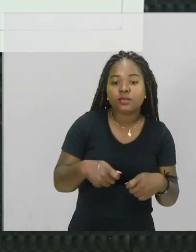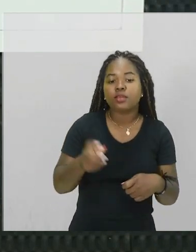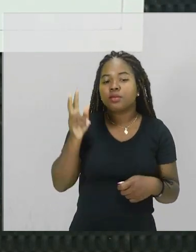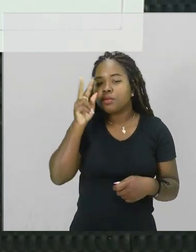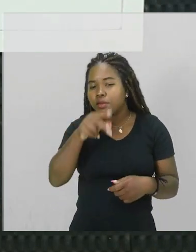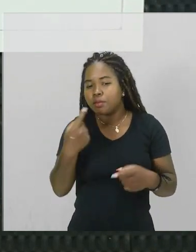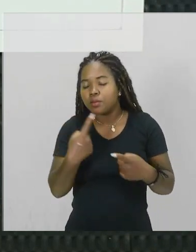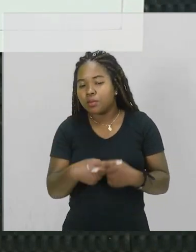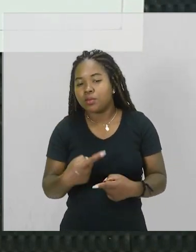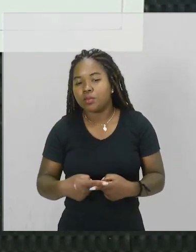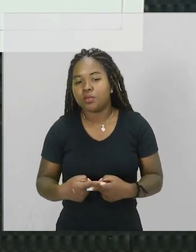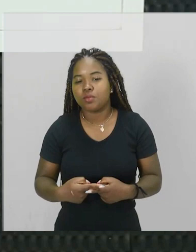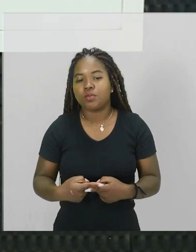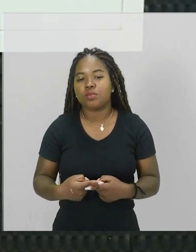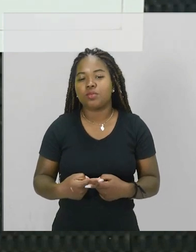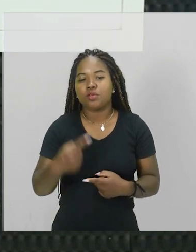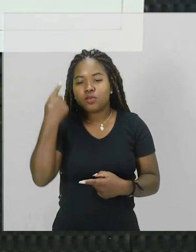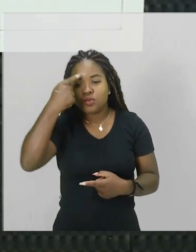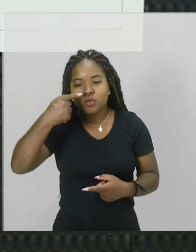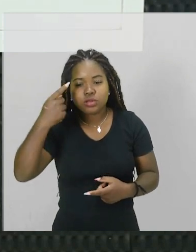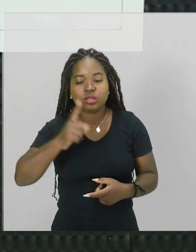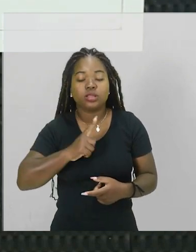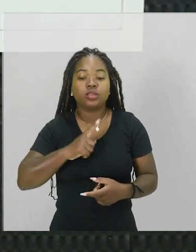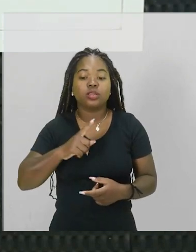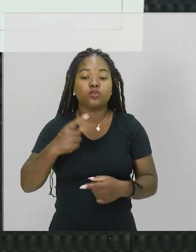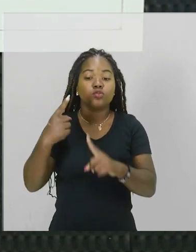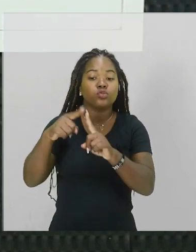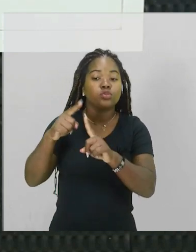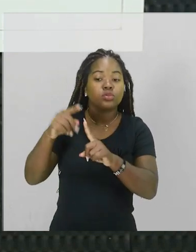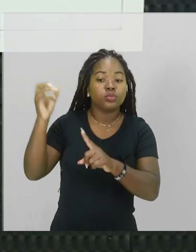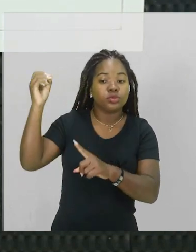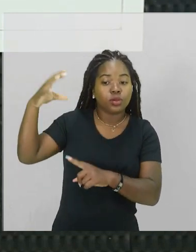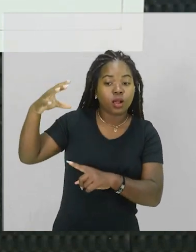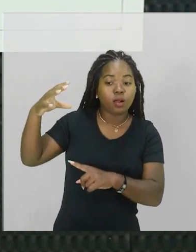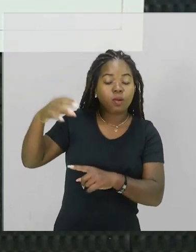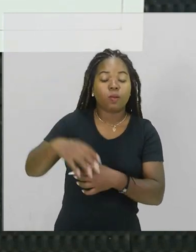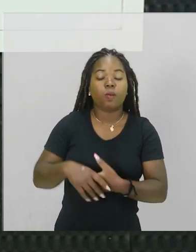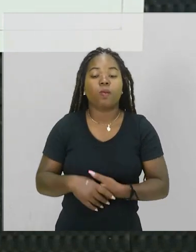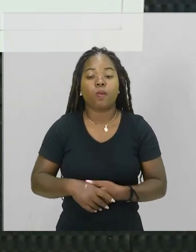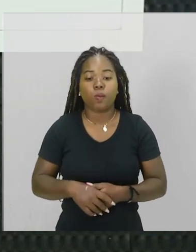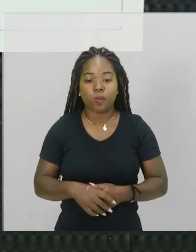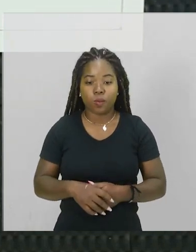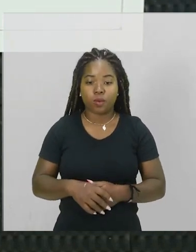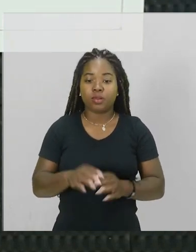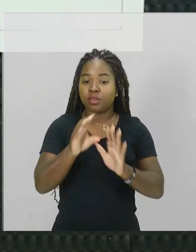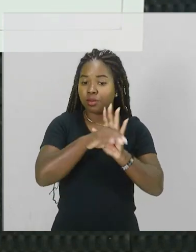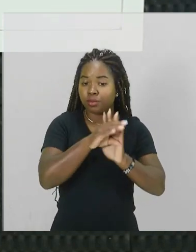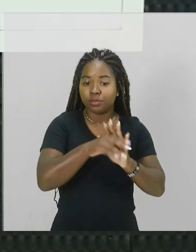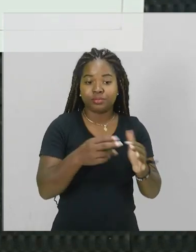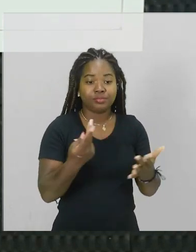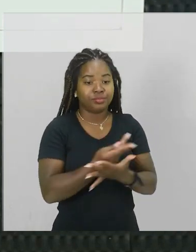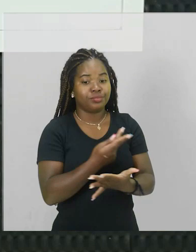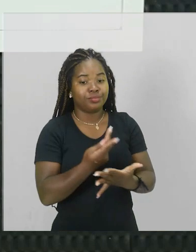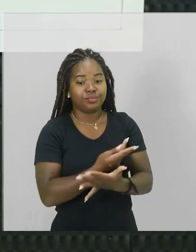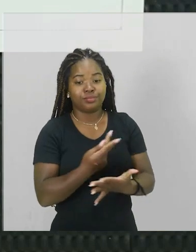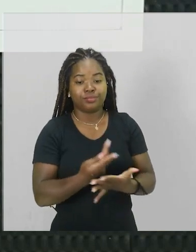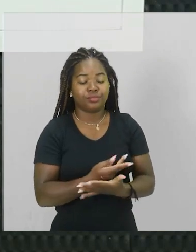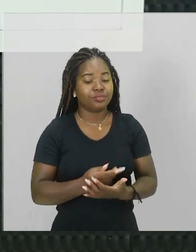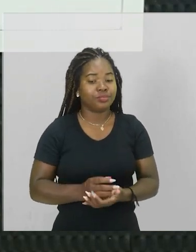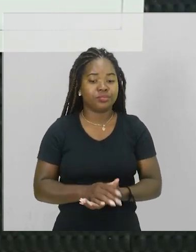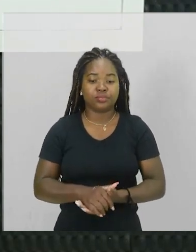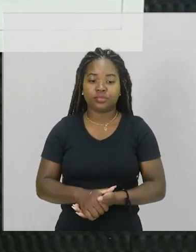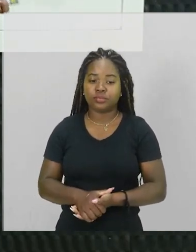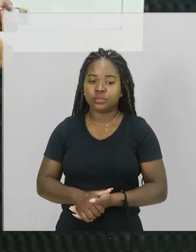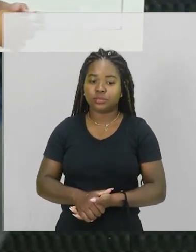essa luz ela incide nos objetos e retorna até os nossos olhos, certo? Que é um conceito errado, não acontece desse jeito.